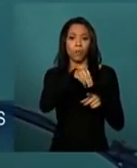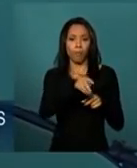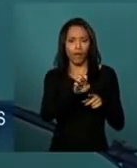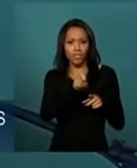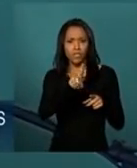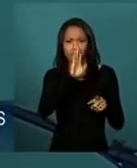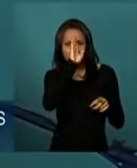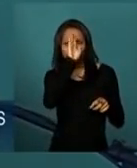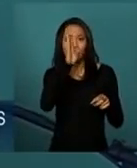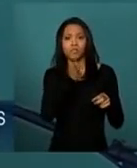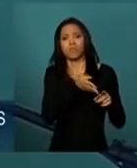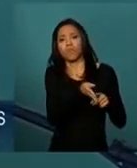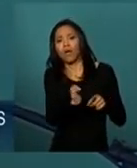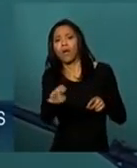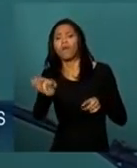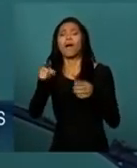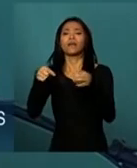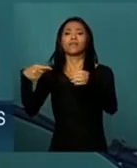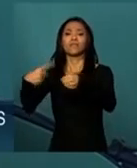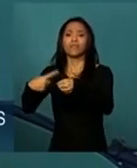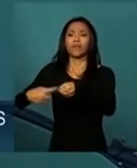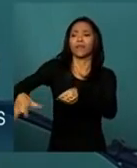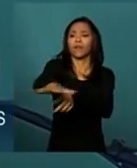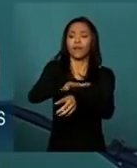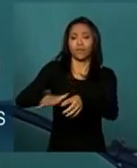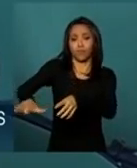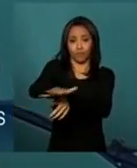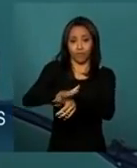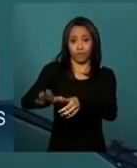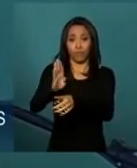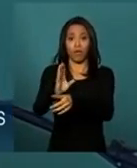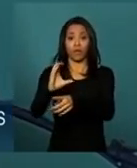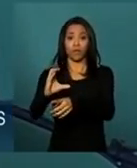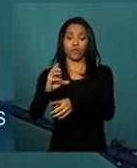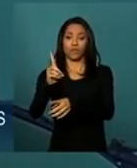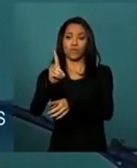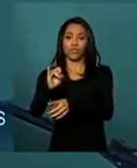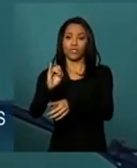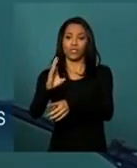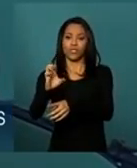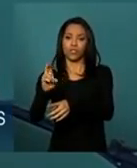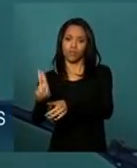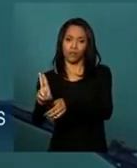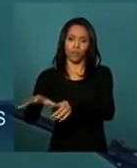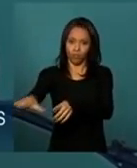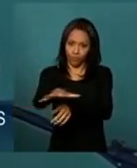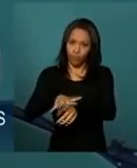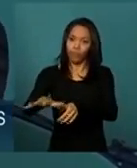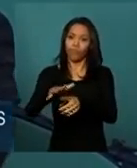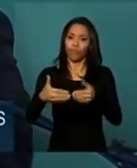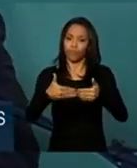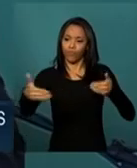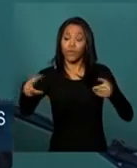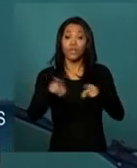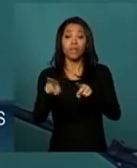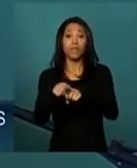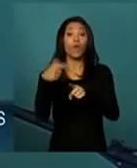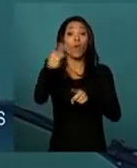Avenida Principal do Disseu Arco Verde. Além de termos a extensão, a expansão da Avenida